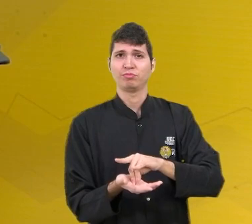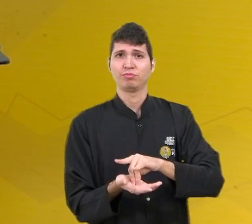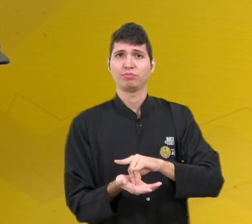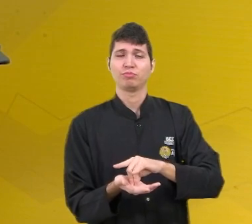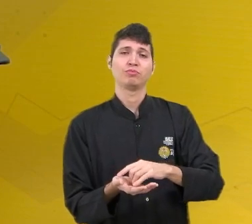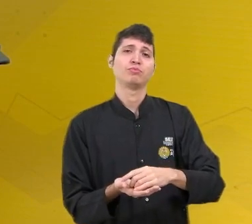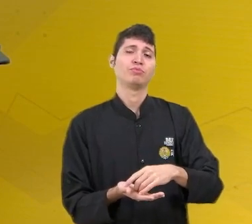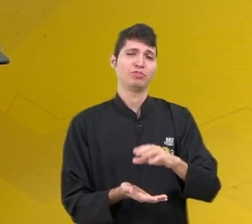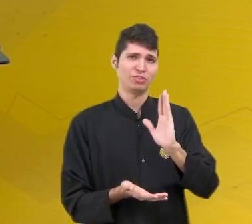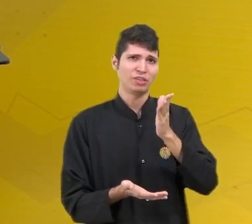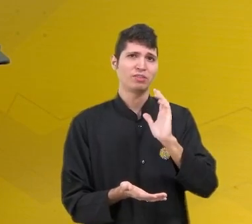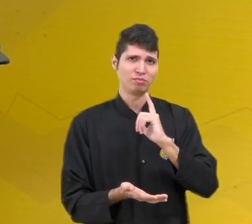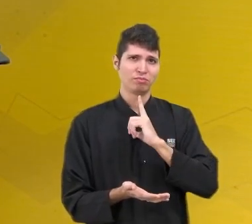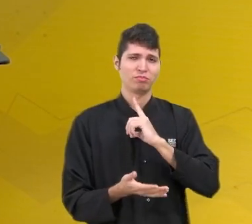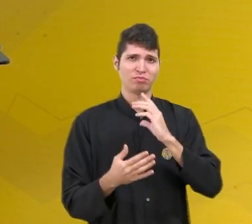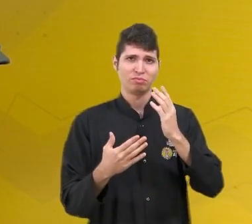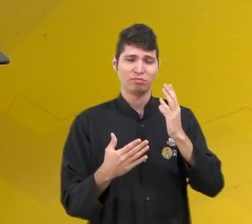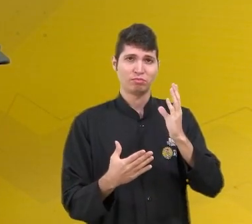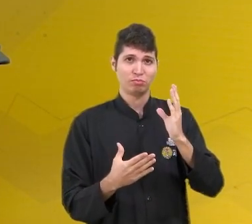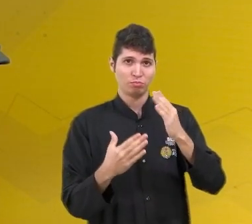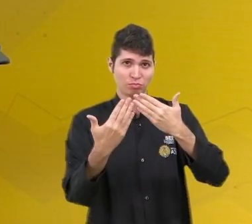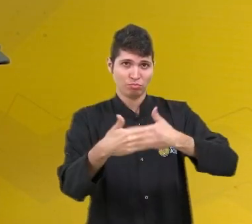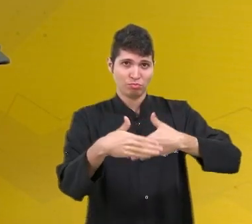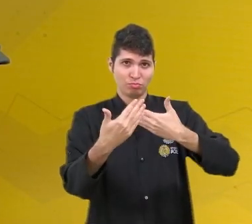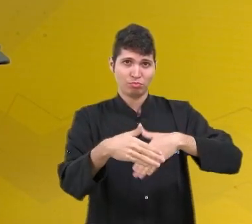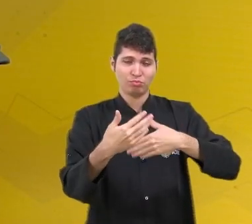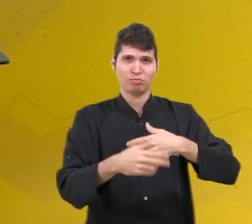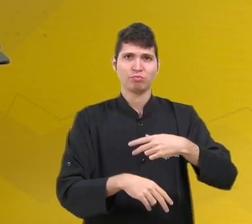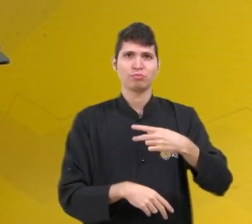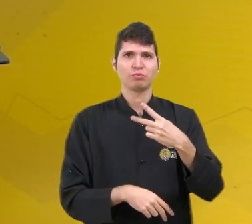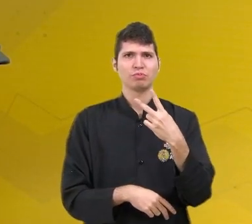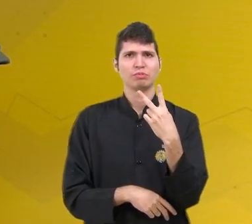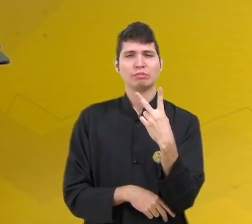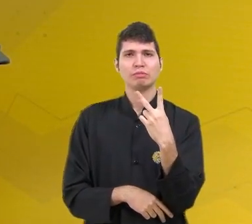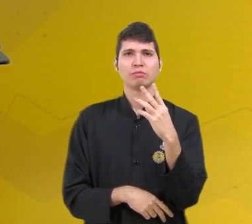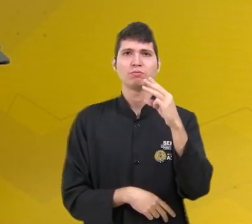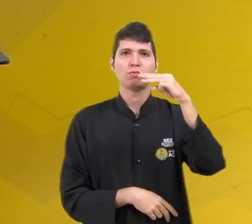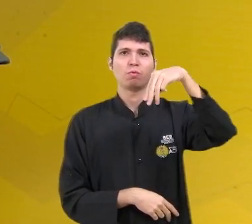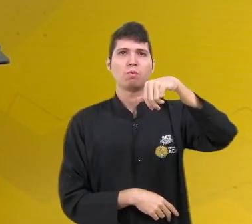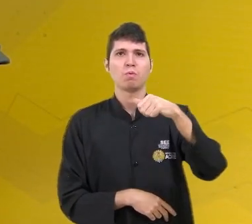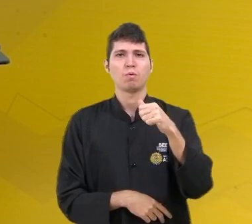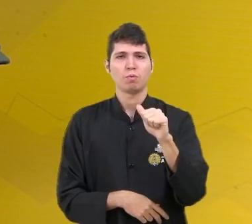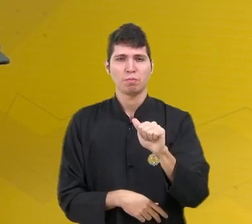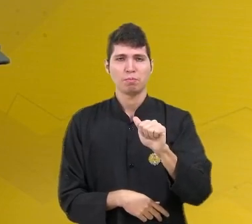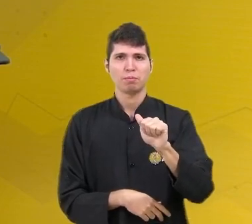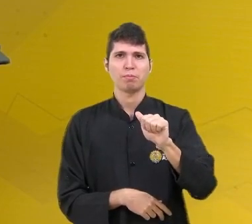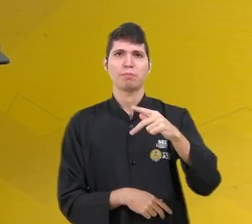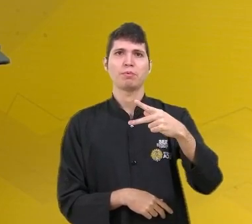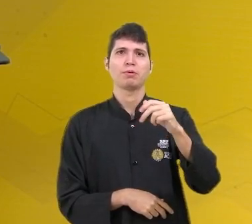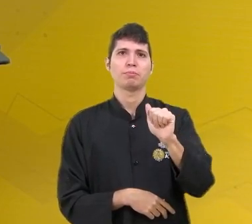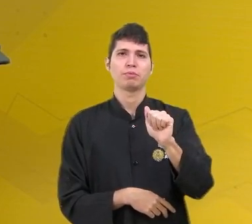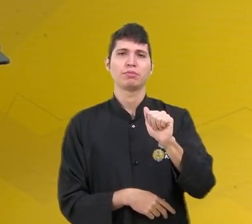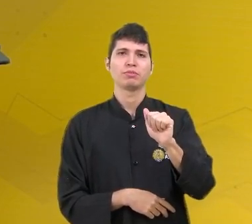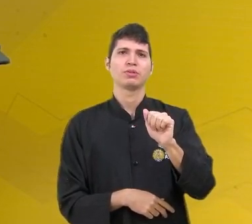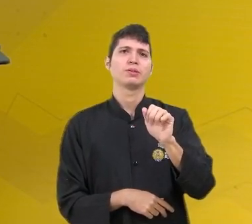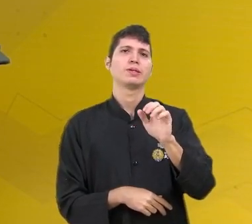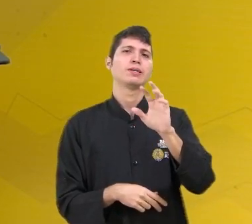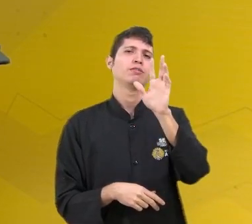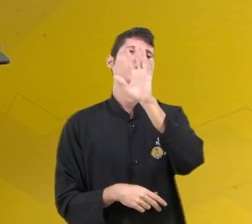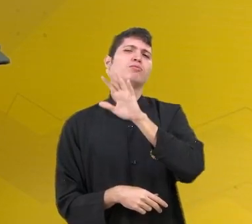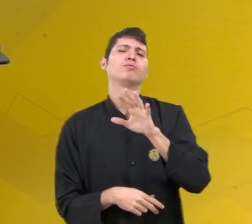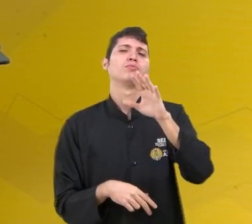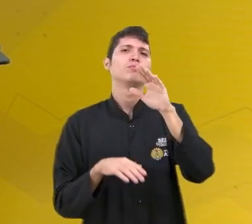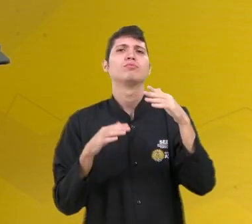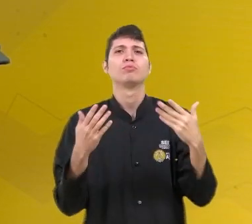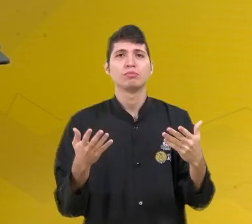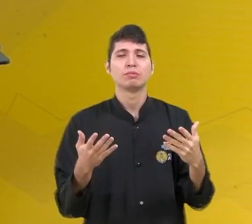cair em provas colocando esses 2 mapas e querendo saber aí qual é a regionalização oficial, tá? Então, a geoeconômica,